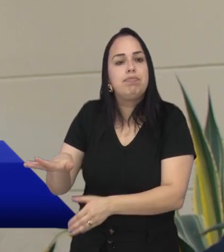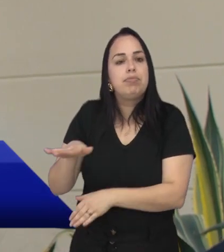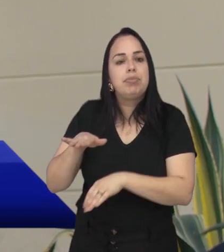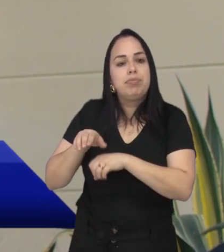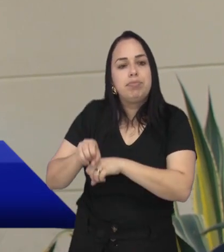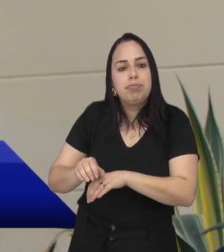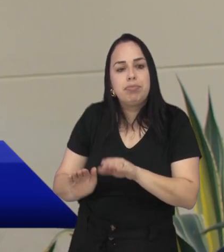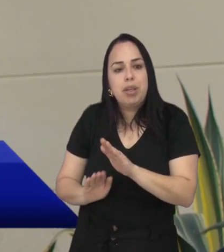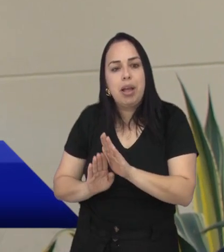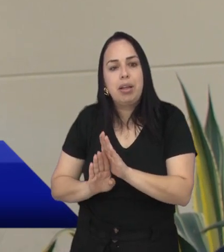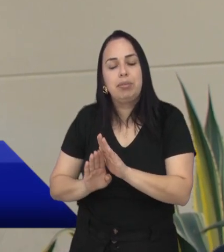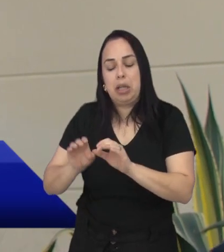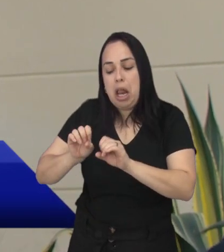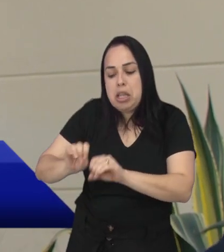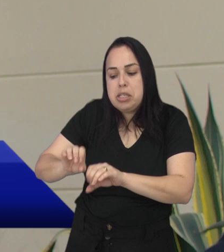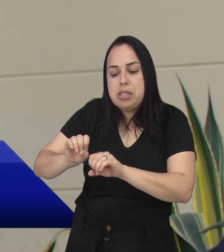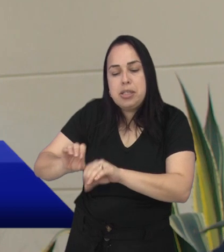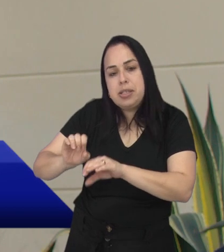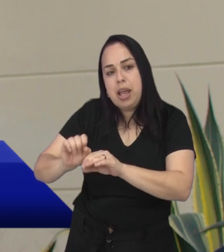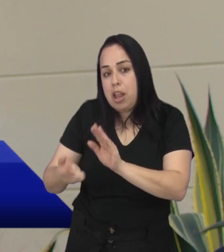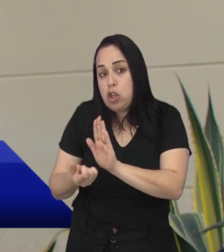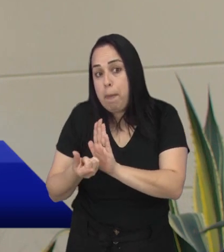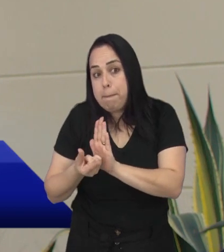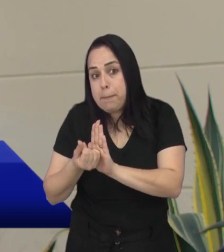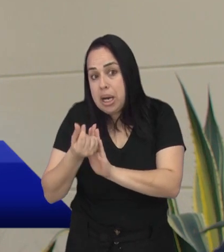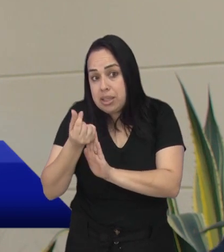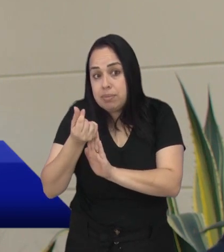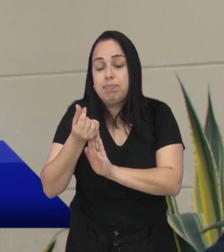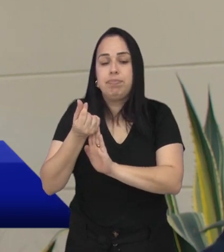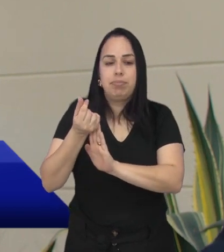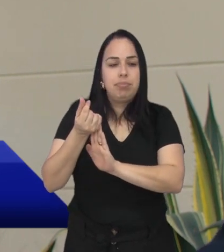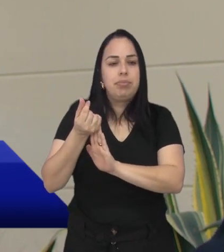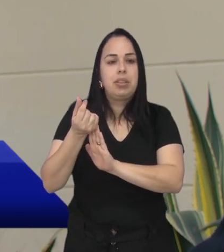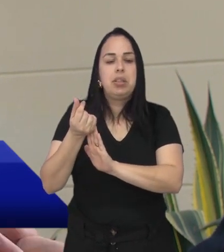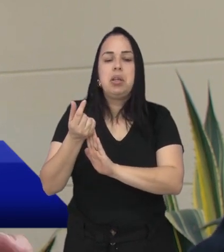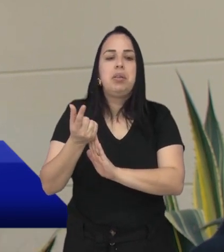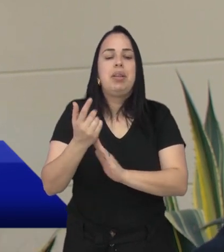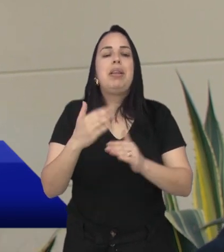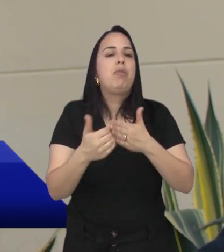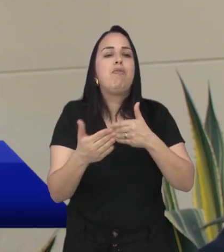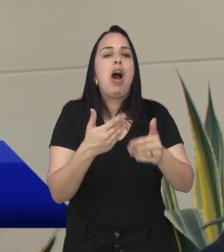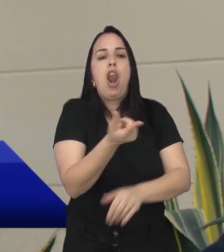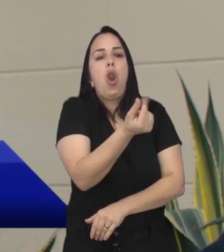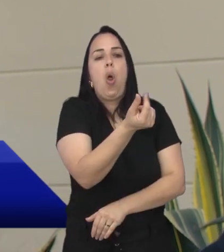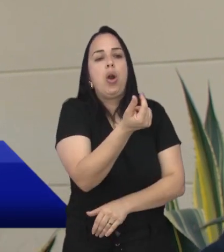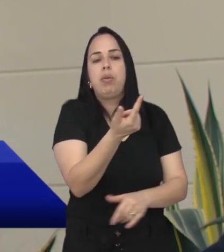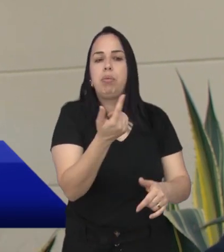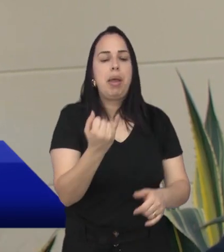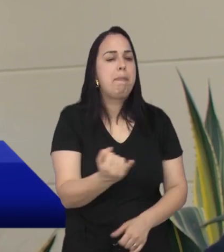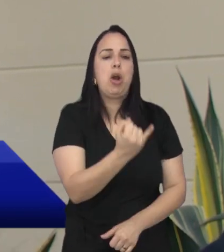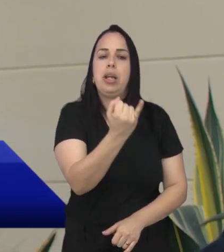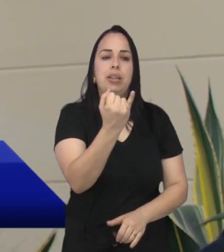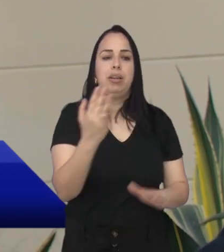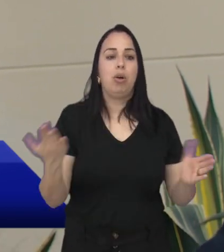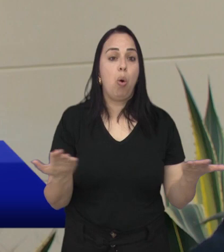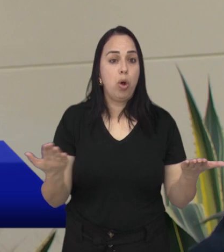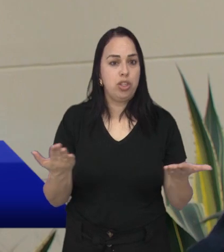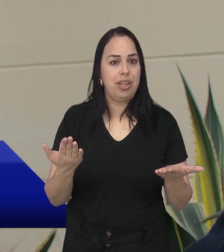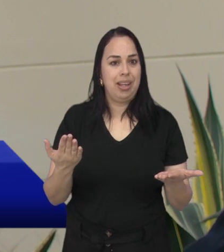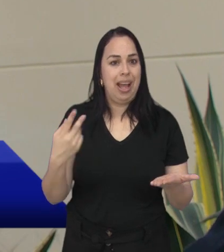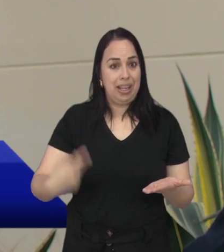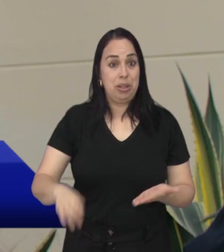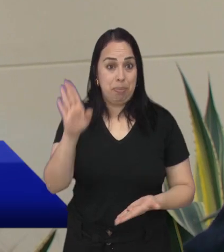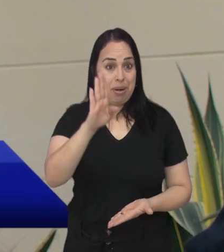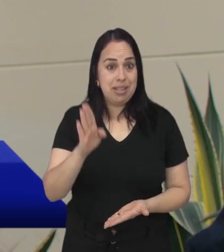criança, desde pequena, ela já começa a ter uma educação financeira, independentemente do valor. Os grandes milionários hoje